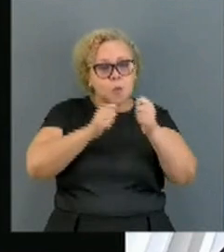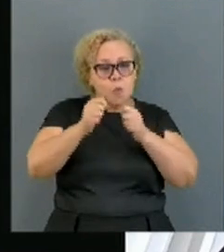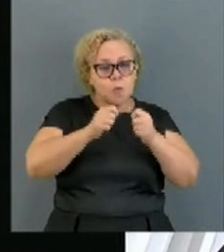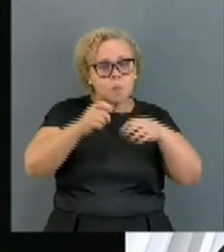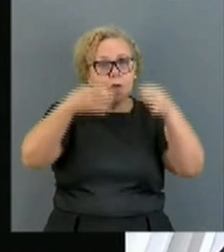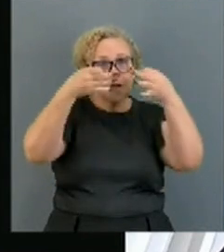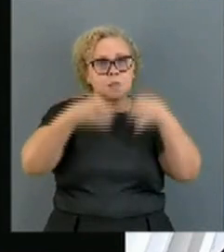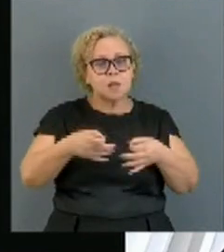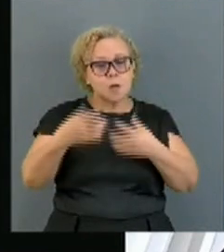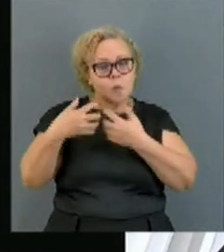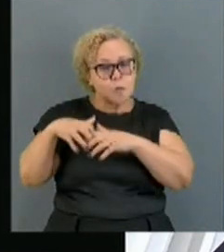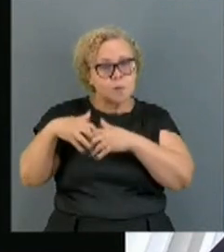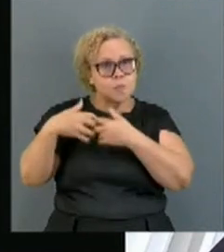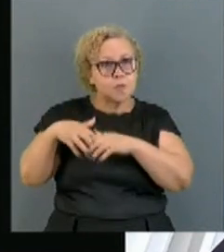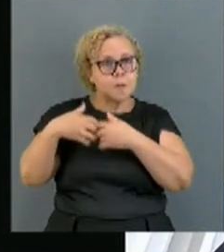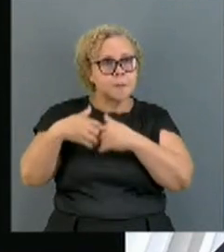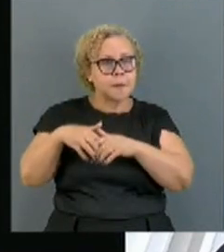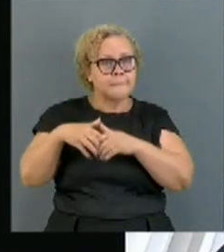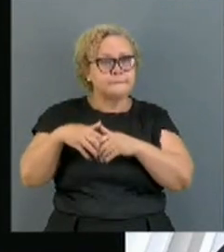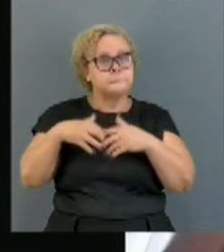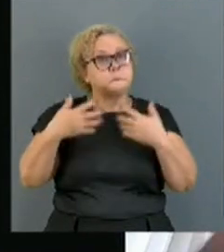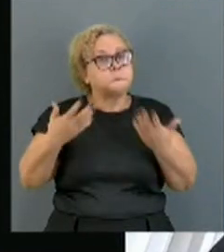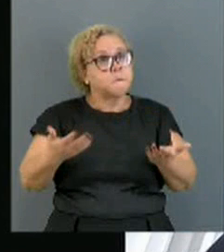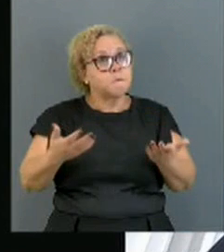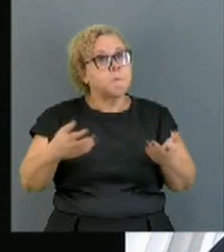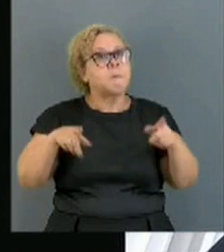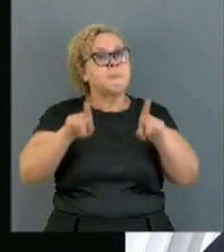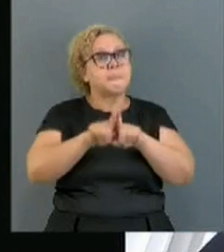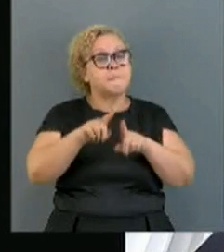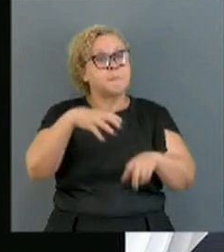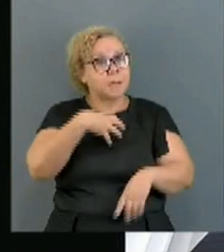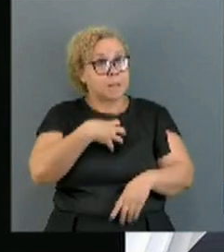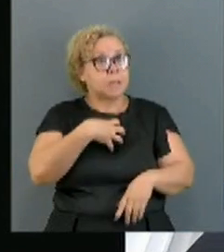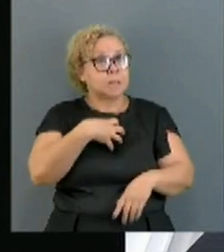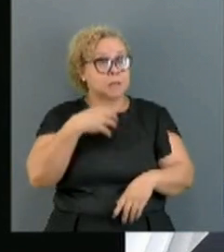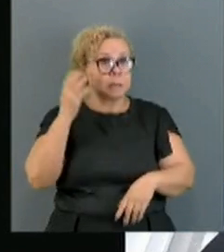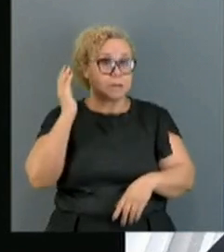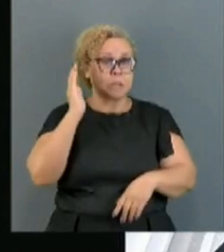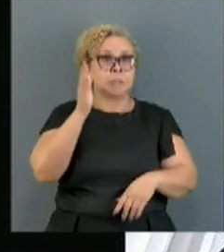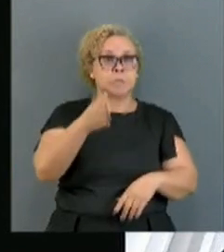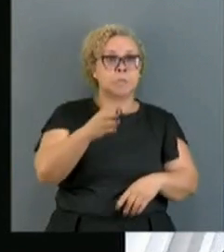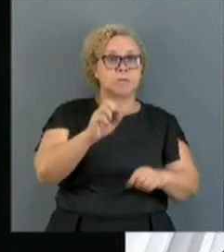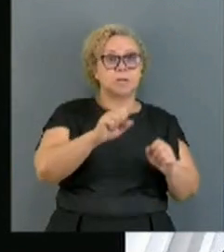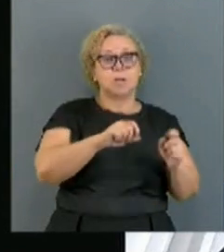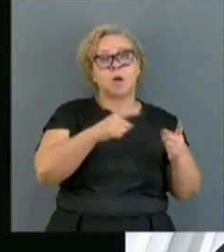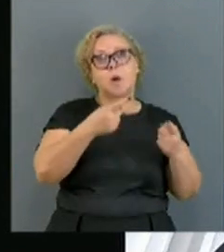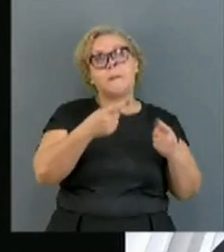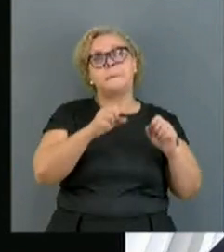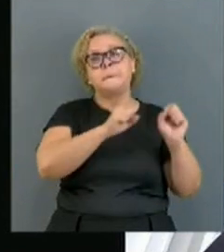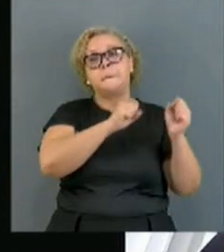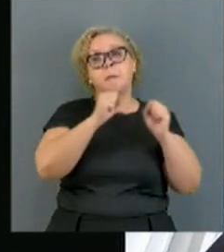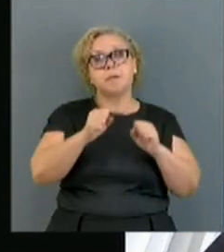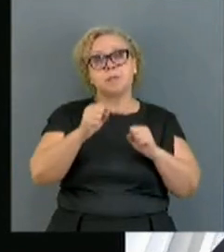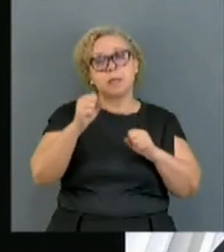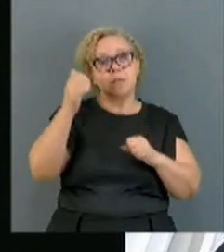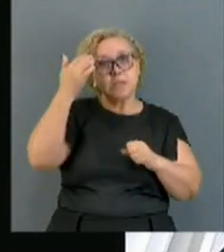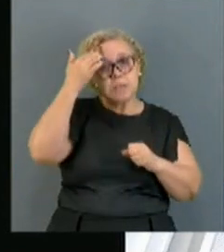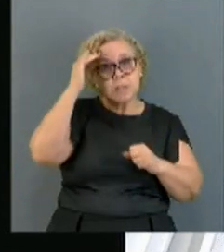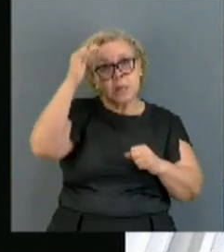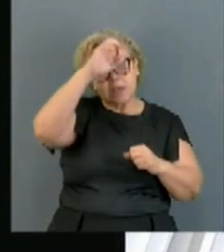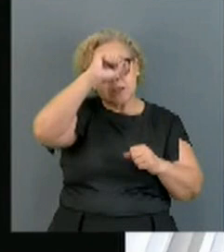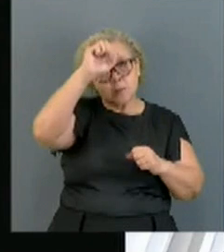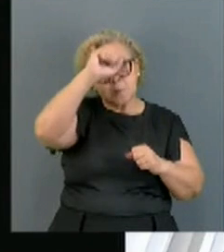seu funcionamento. Ou seja, nesse sentido, pode ser que essa compreensão, para alcançarmos